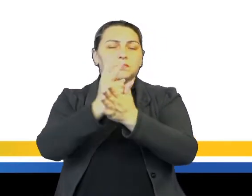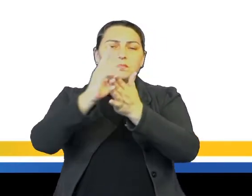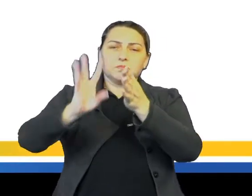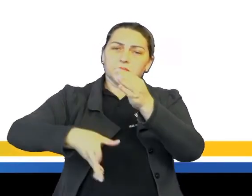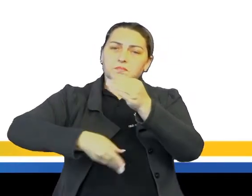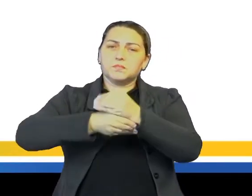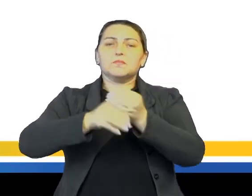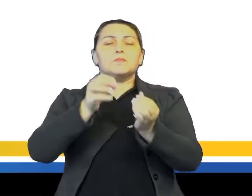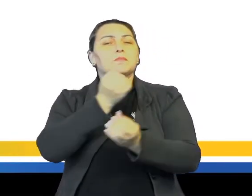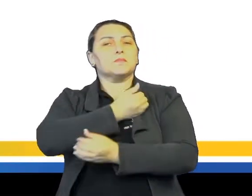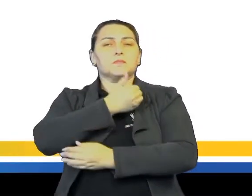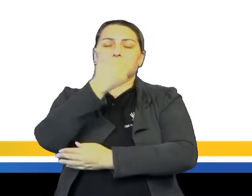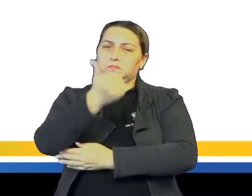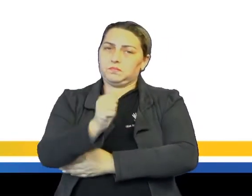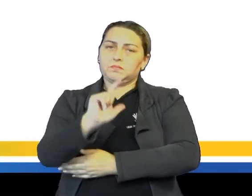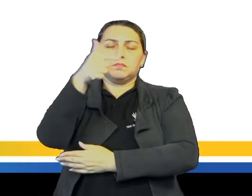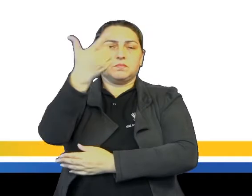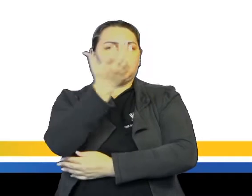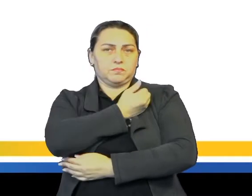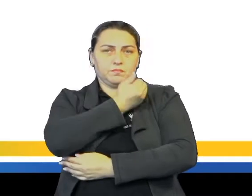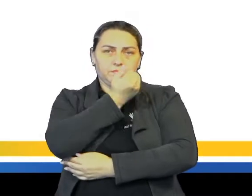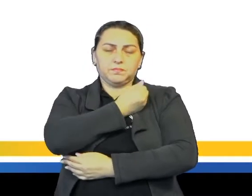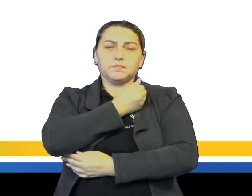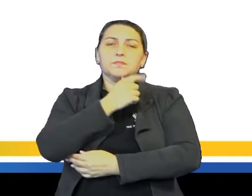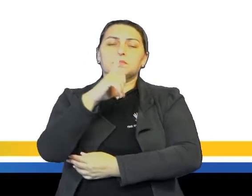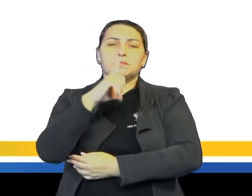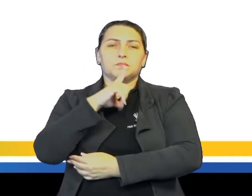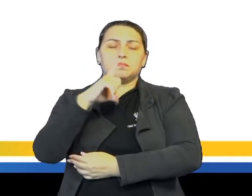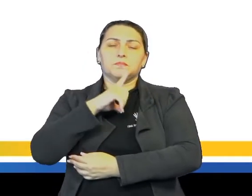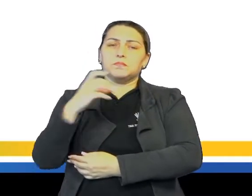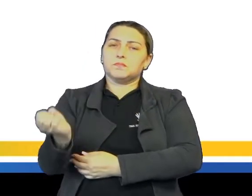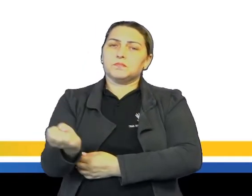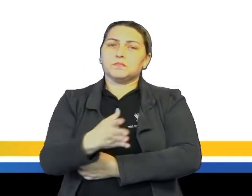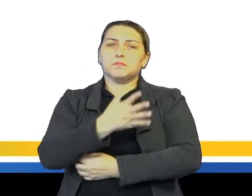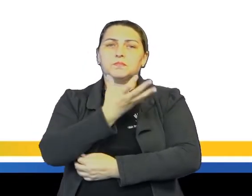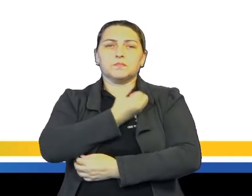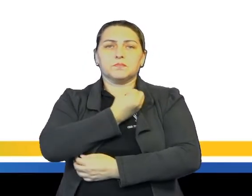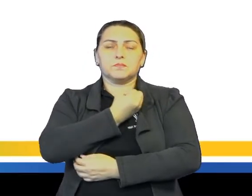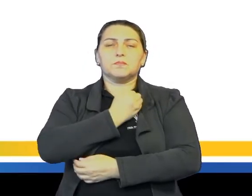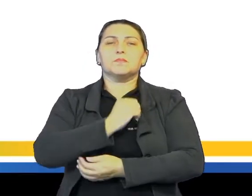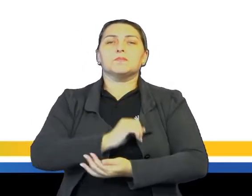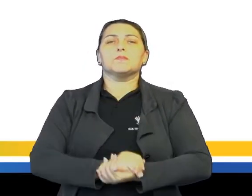o número 1 a esse algarismo, e você vai ter um novo algarismo.